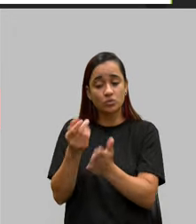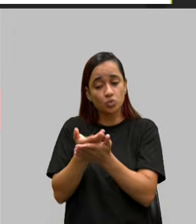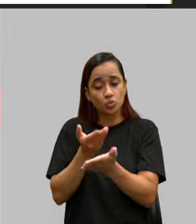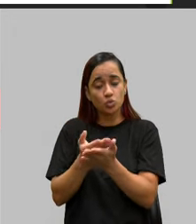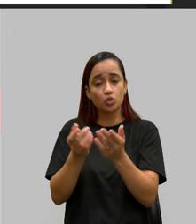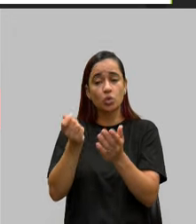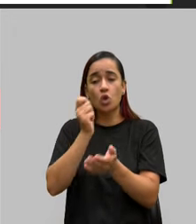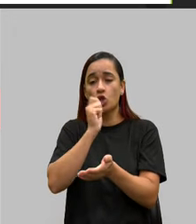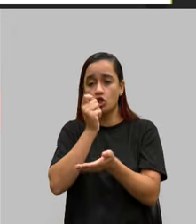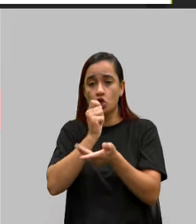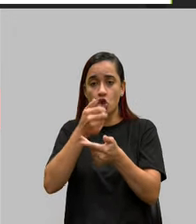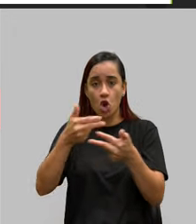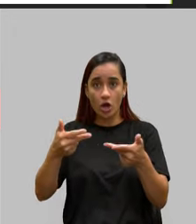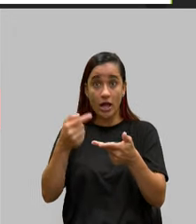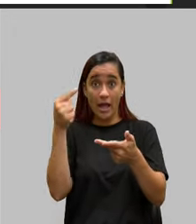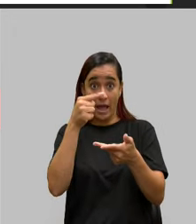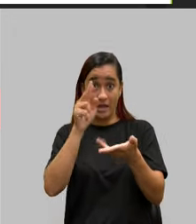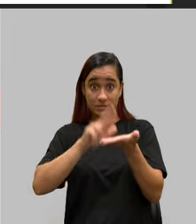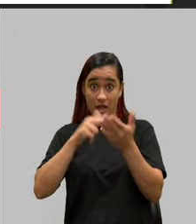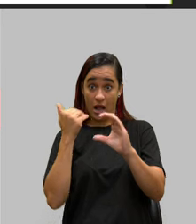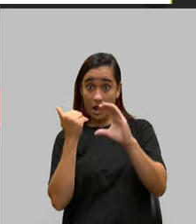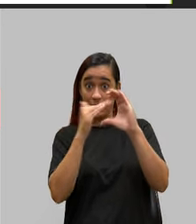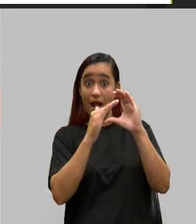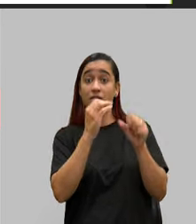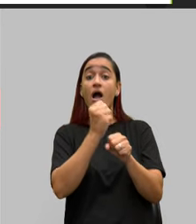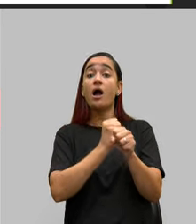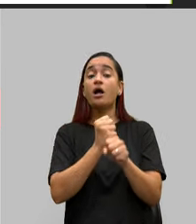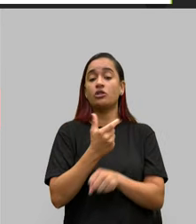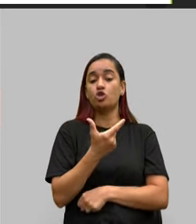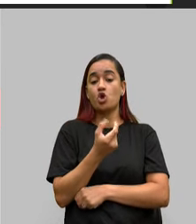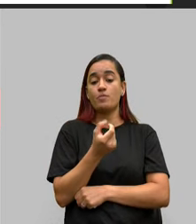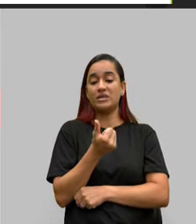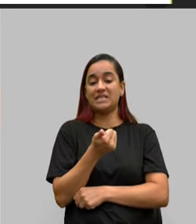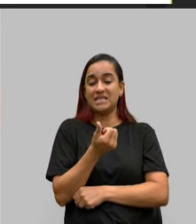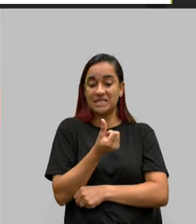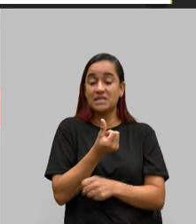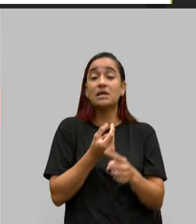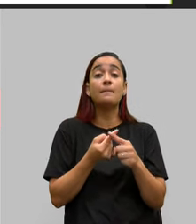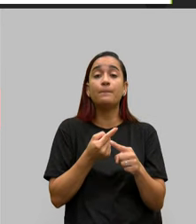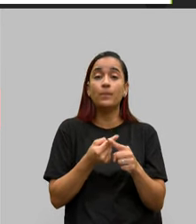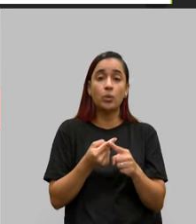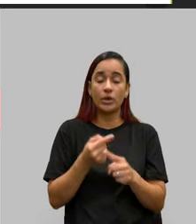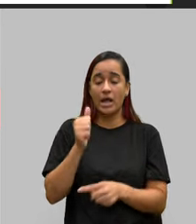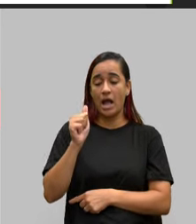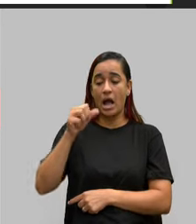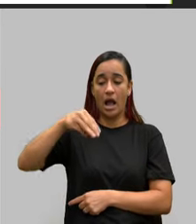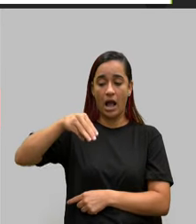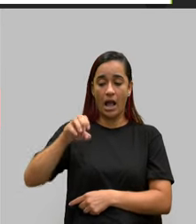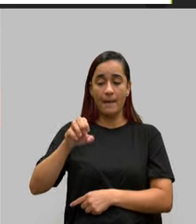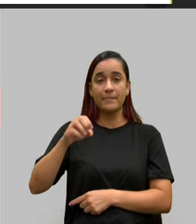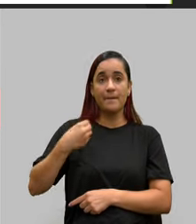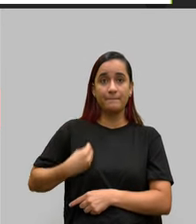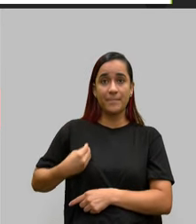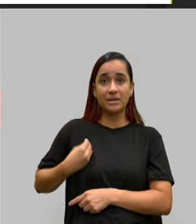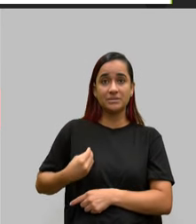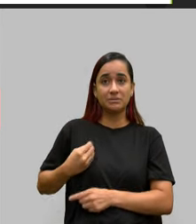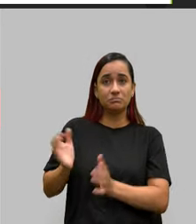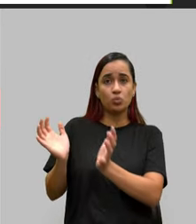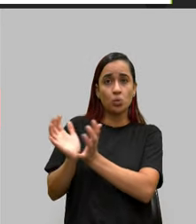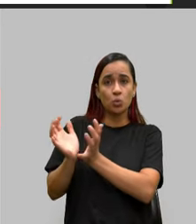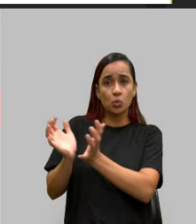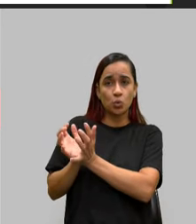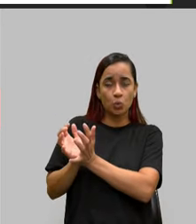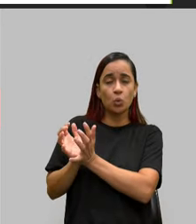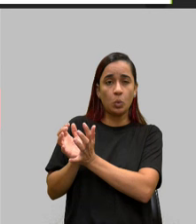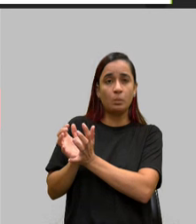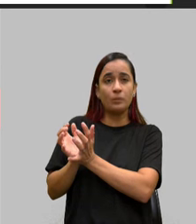essa carta foi endereçada em 2016 porque a amame participa da International Medical cannabis patient coalition